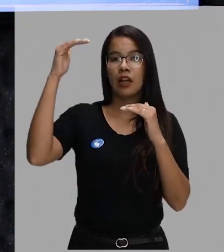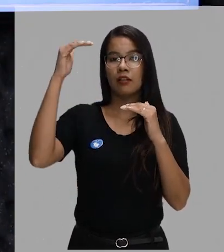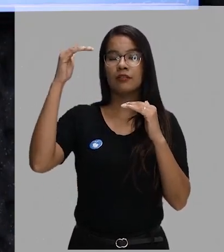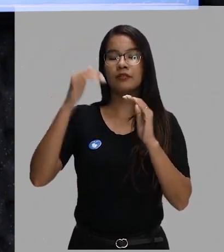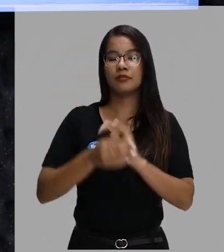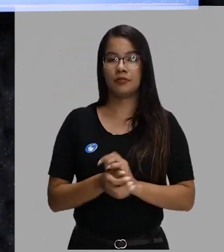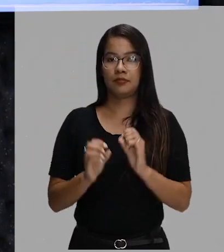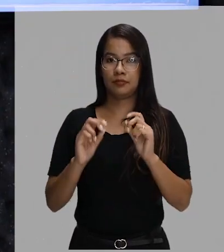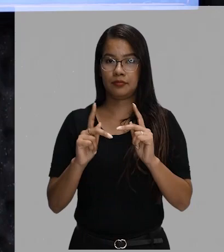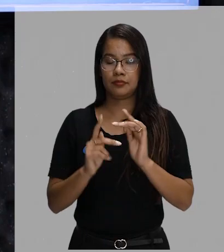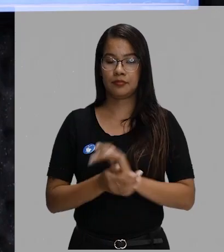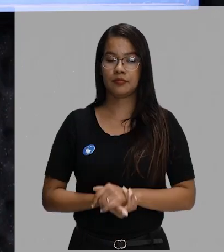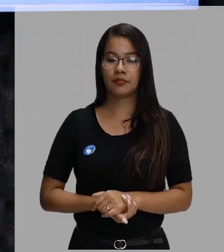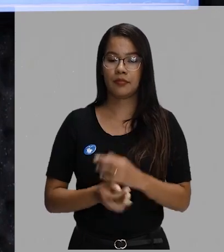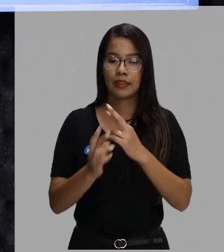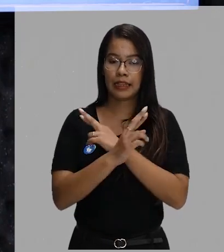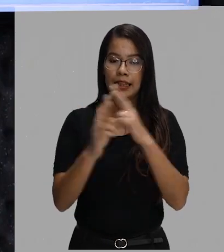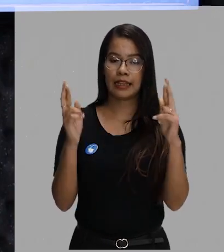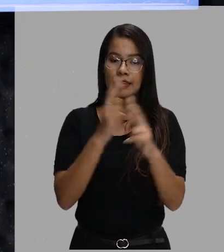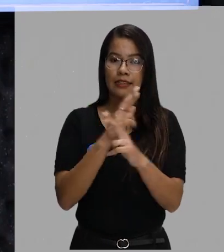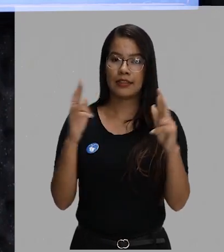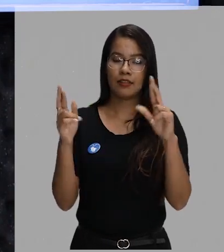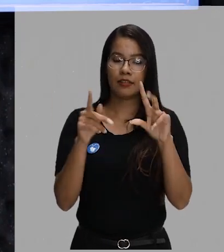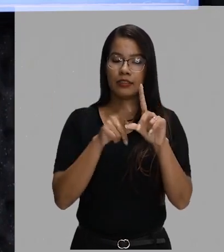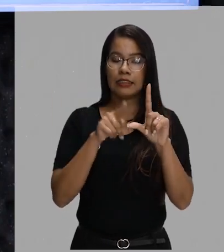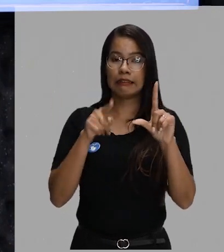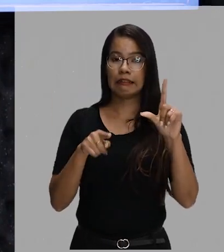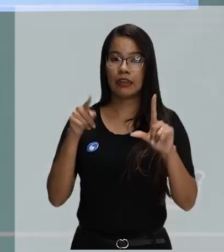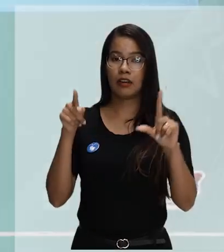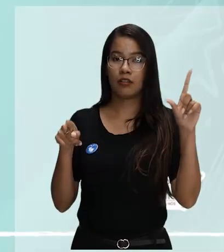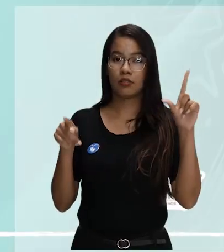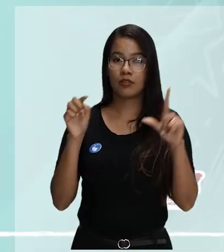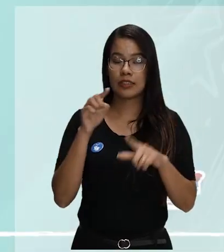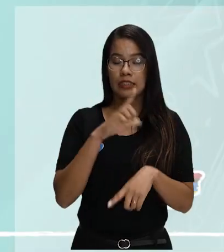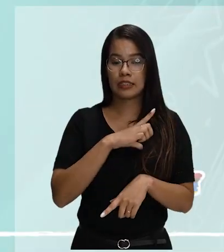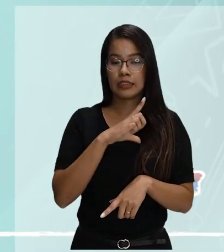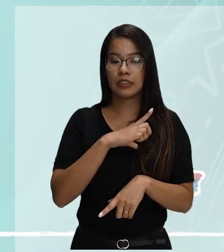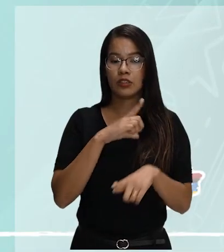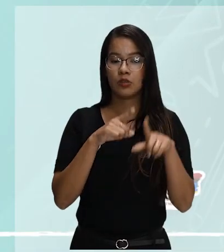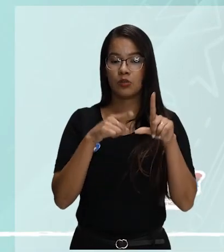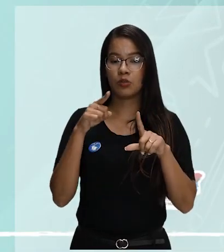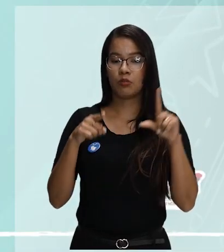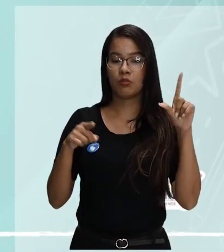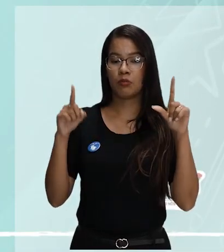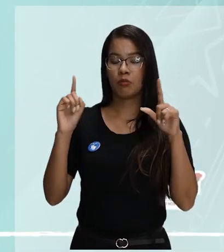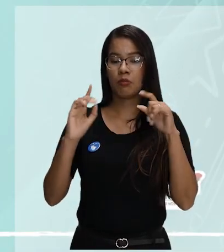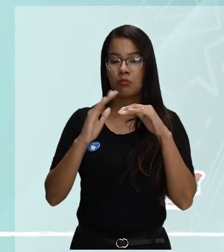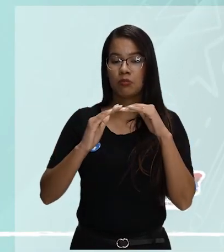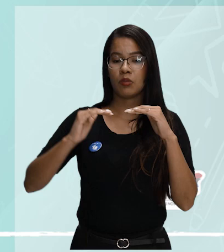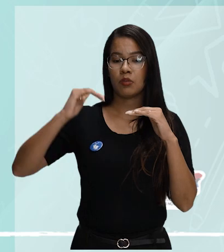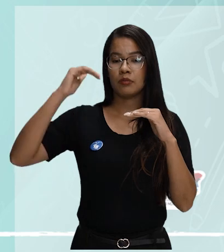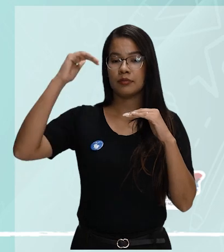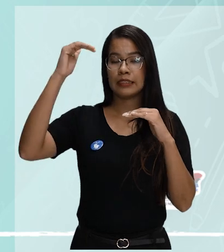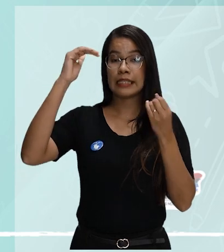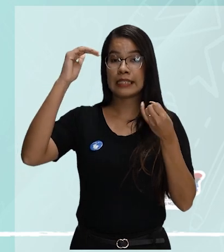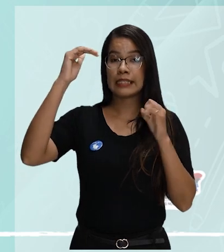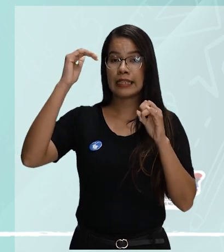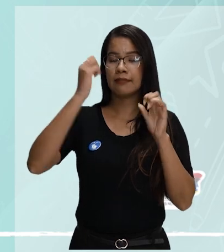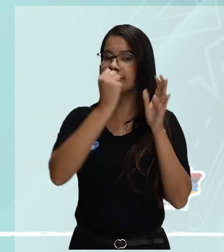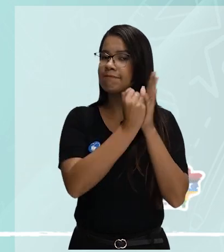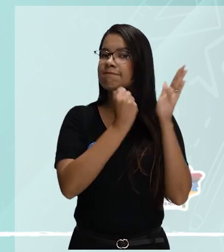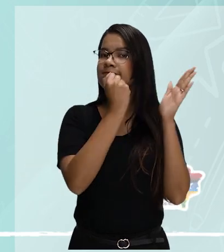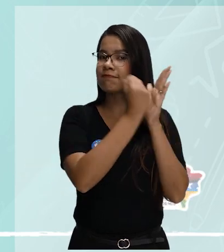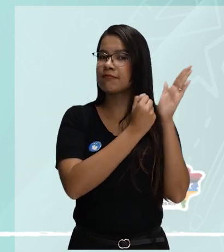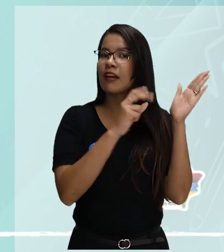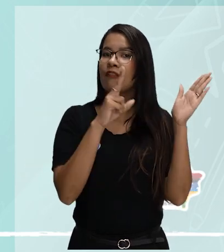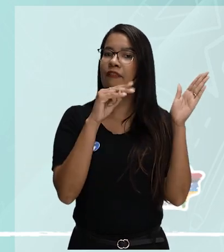diminui. Em relação ao gráfico, né, você tem aqui no gráfico de uma função decrescente, se a gente for construir o gráfico, você